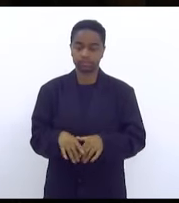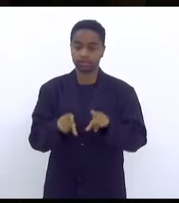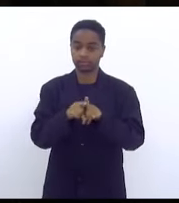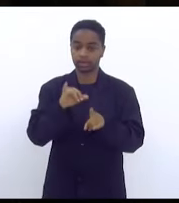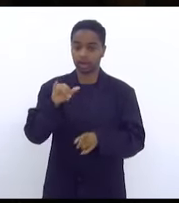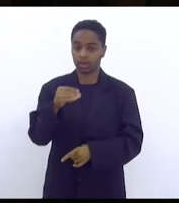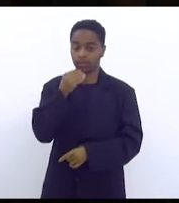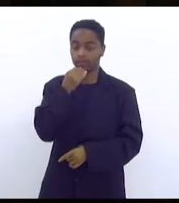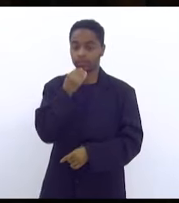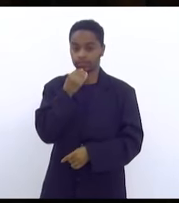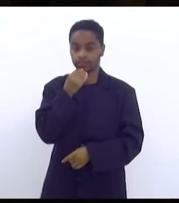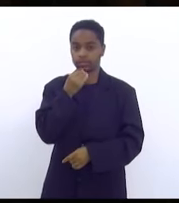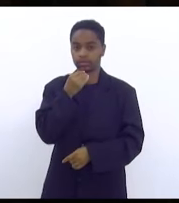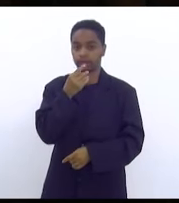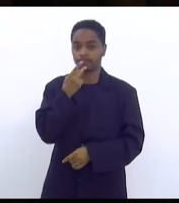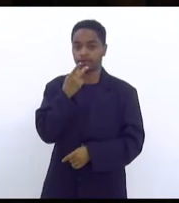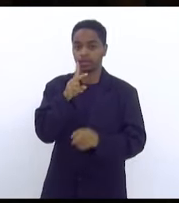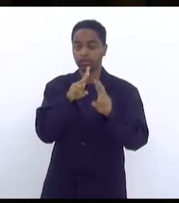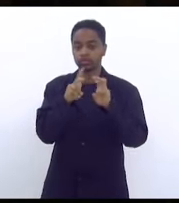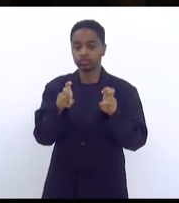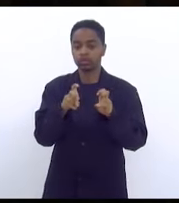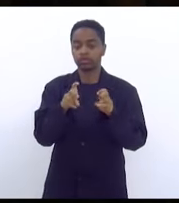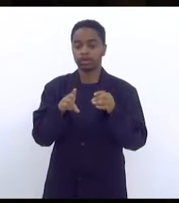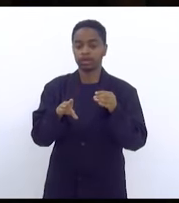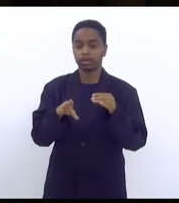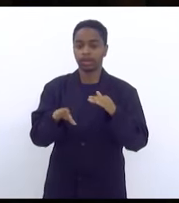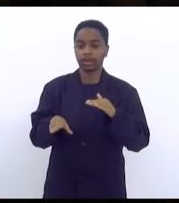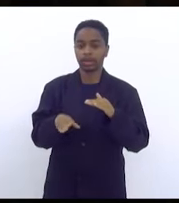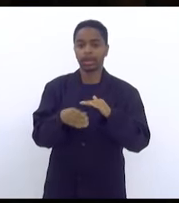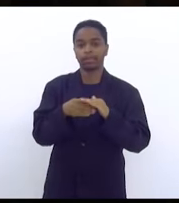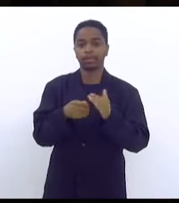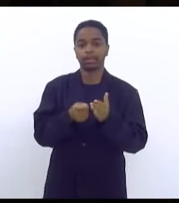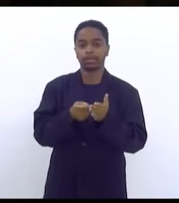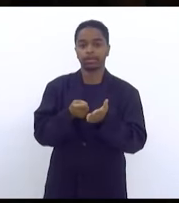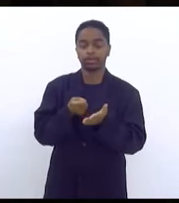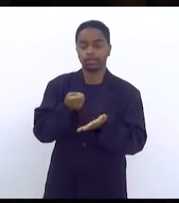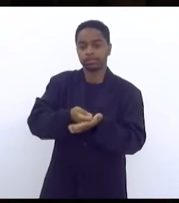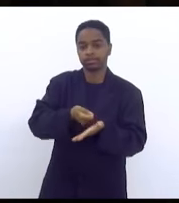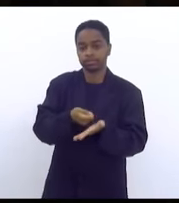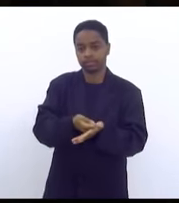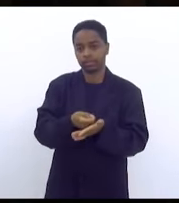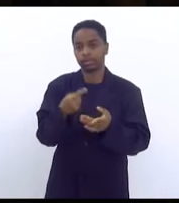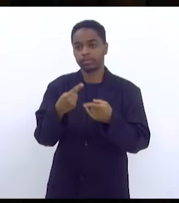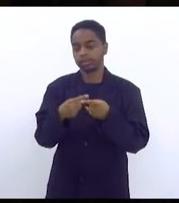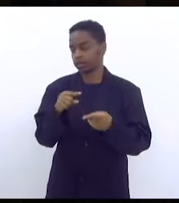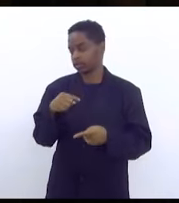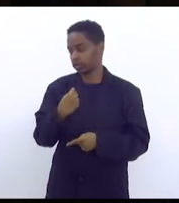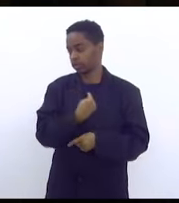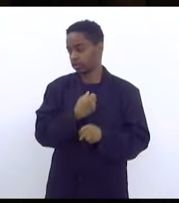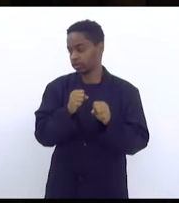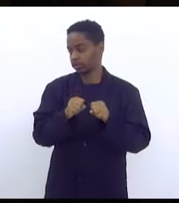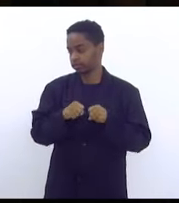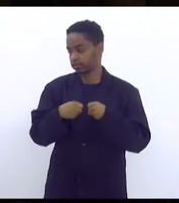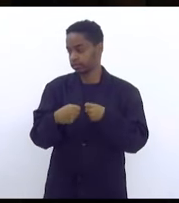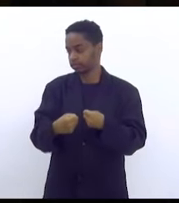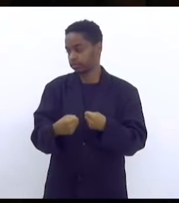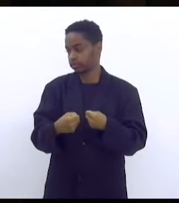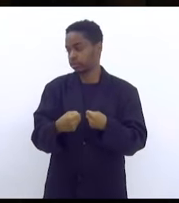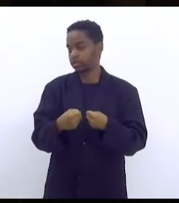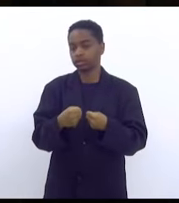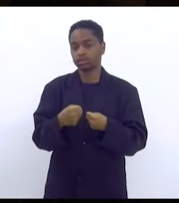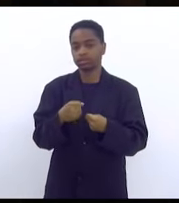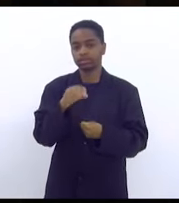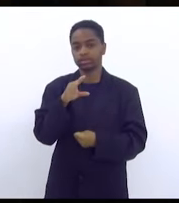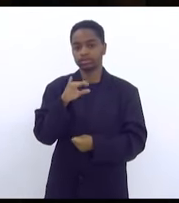aqui também, falar das nossas emendas impositivas, que a nossa foi dedicada ali à manutenção do